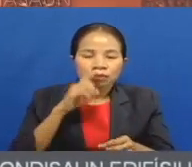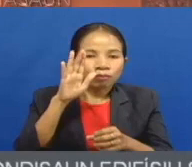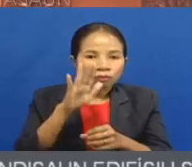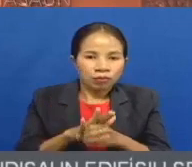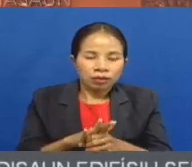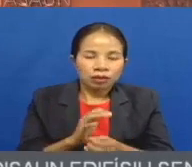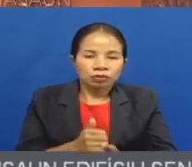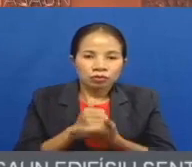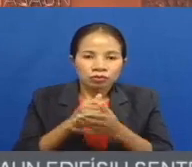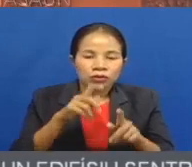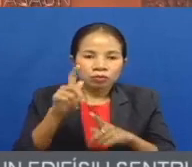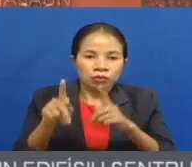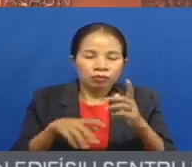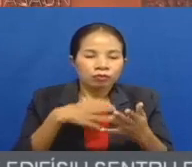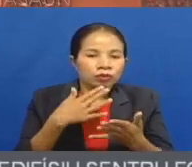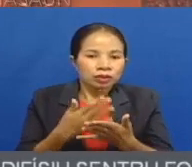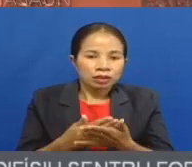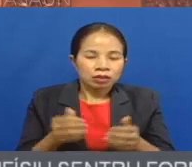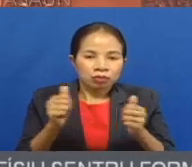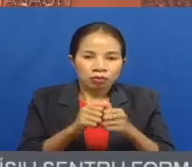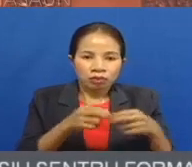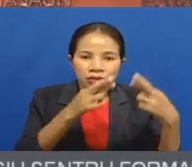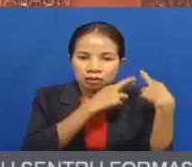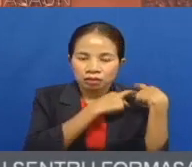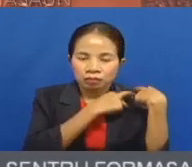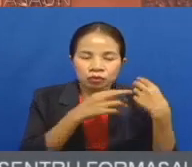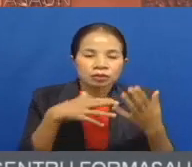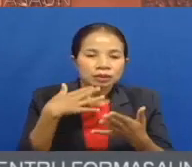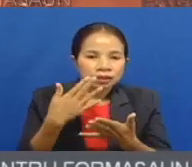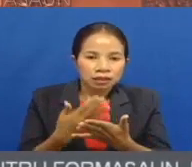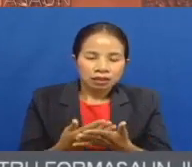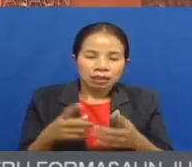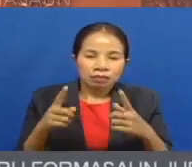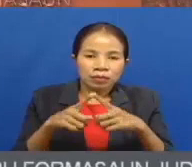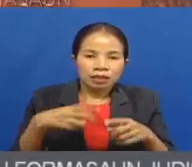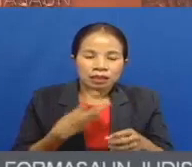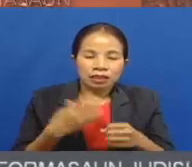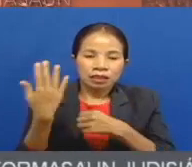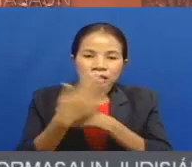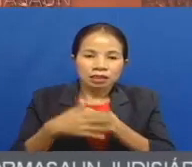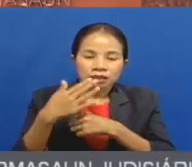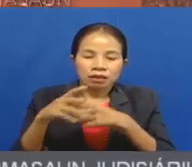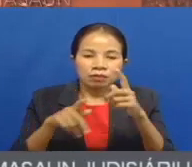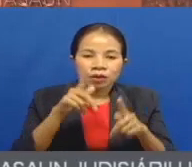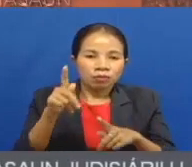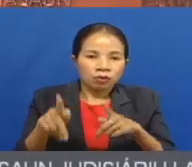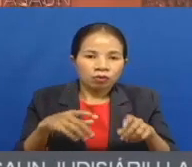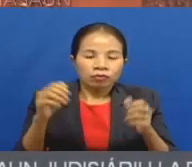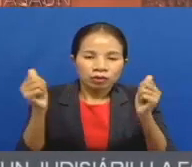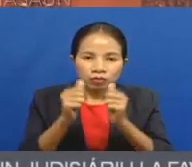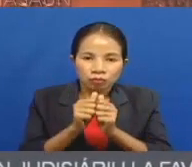a servir o dia que liutan, o responsabilidade liutan, vai e tenia rain, vai e tenia povo, o dia